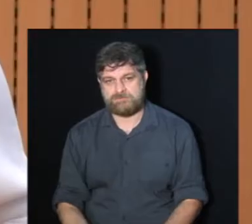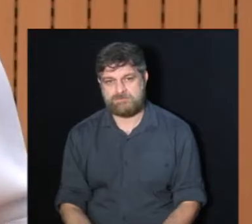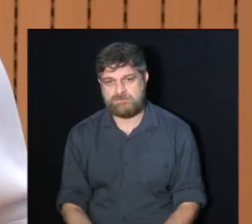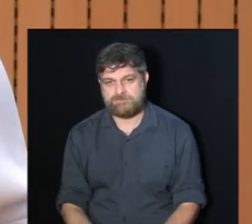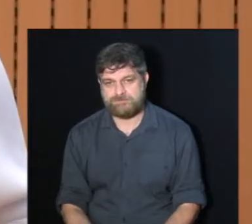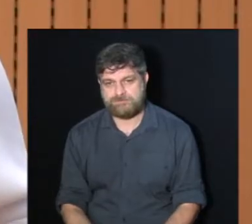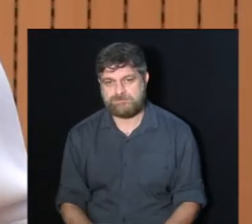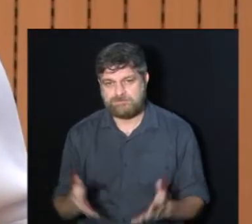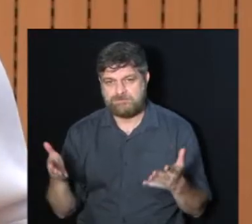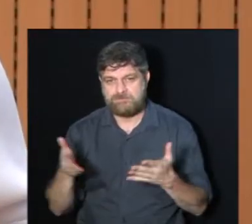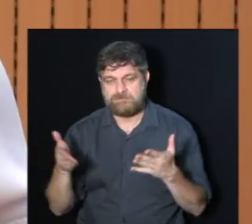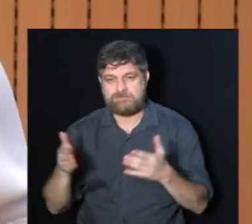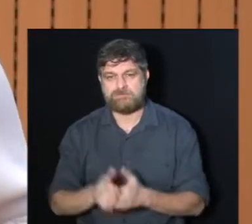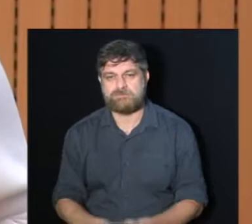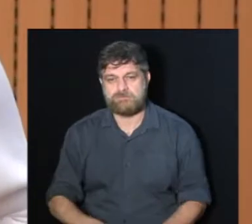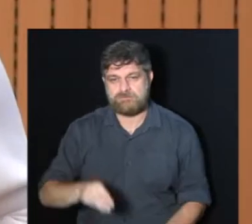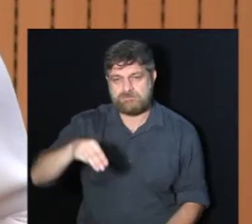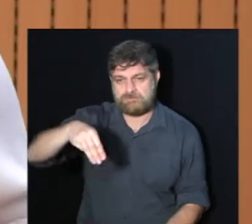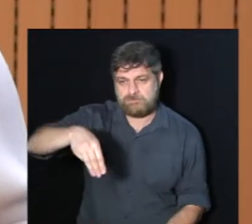Com a palavra, Maria Regina.